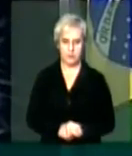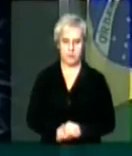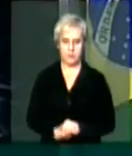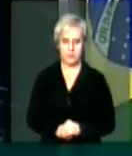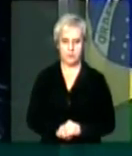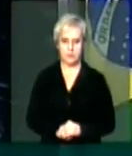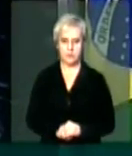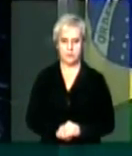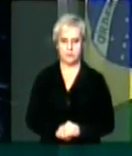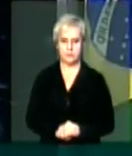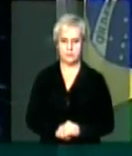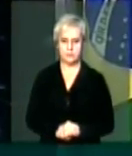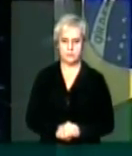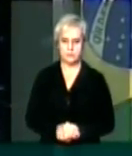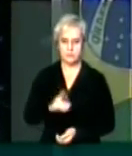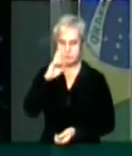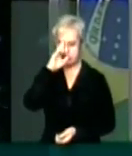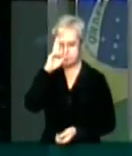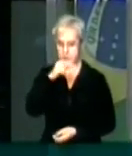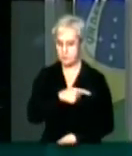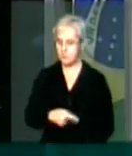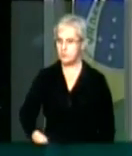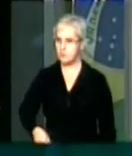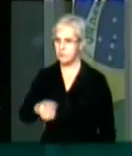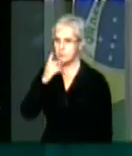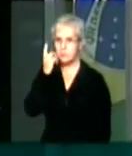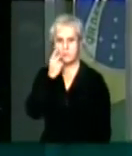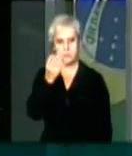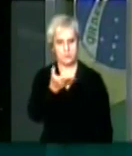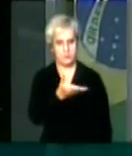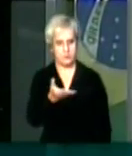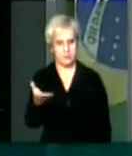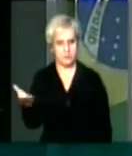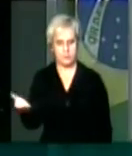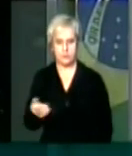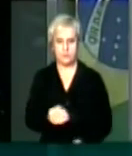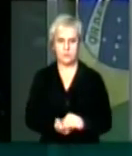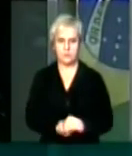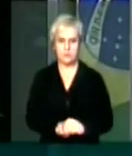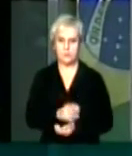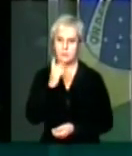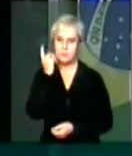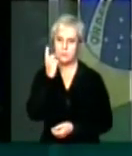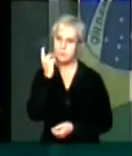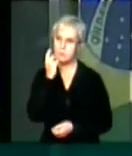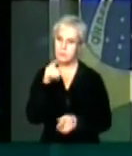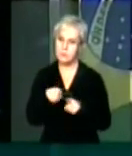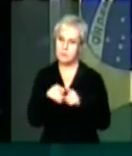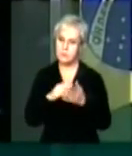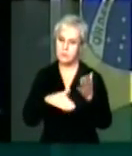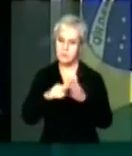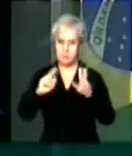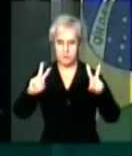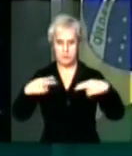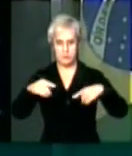presidente. Senhor presidente, minhas senhoras e meus senhores, deputados e deputadas, brasileiros e brasileiras que